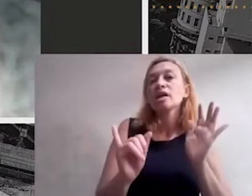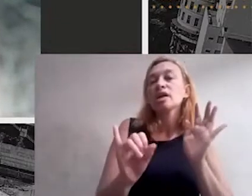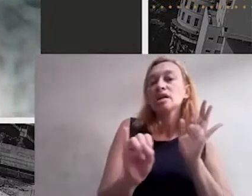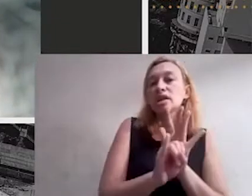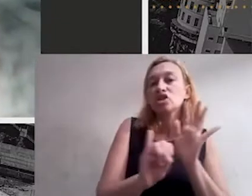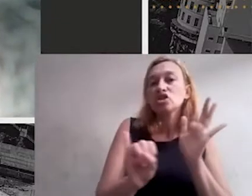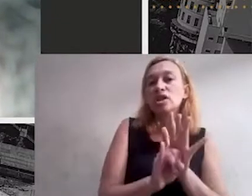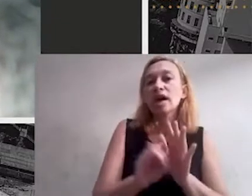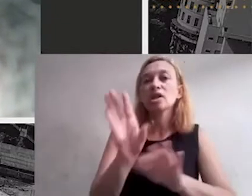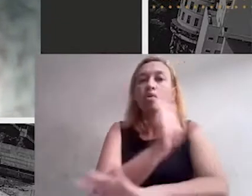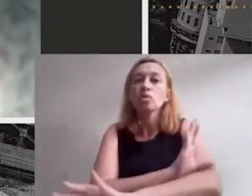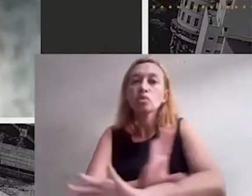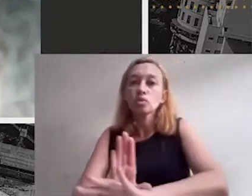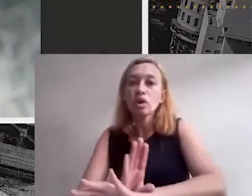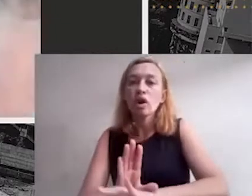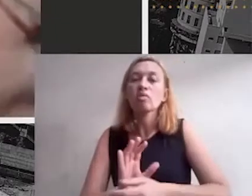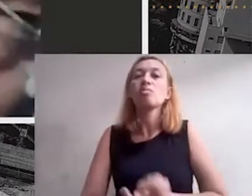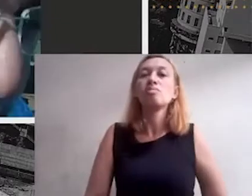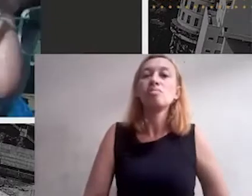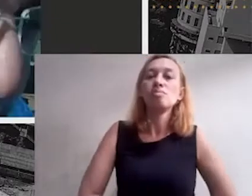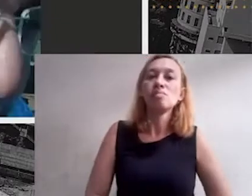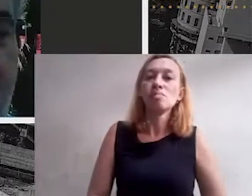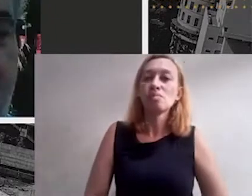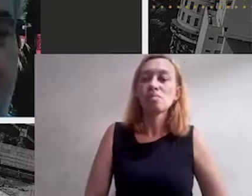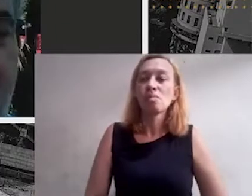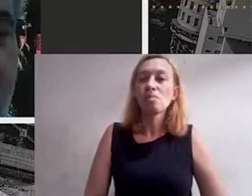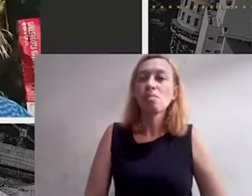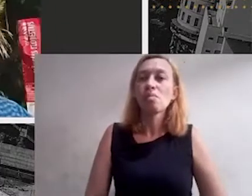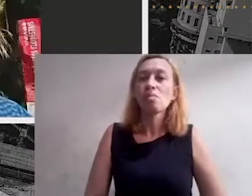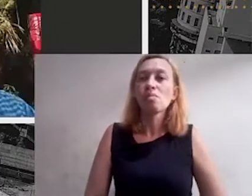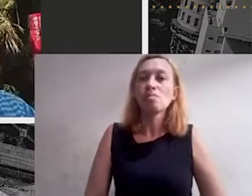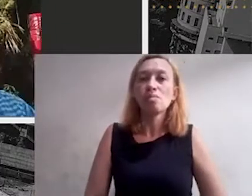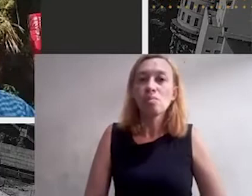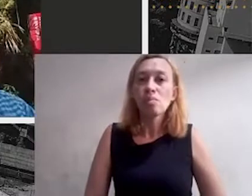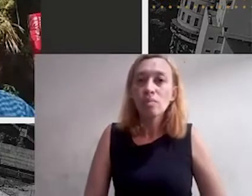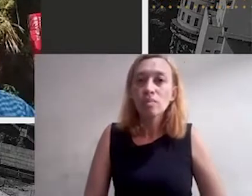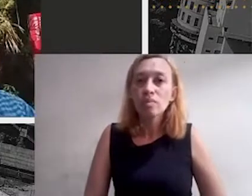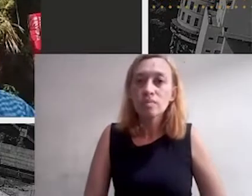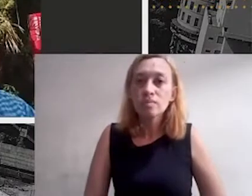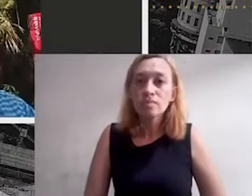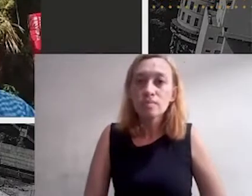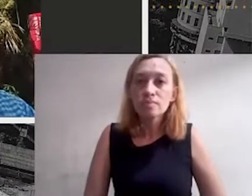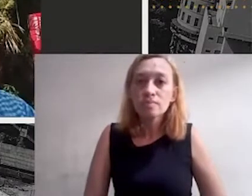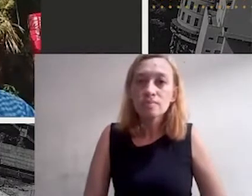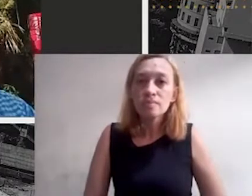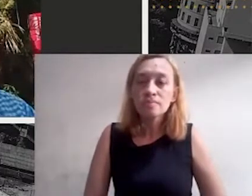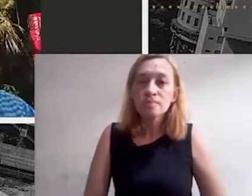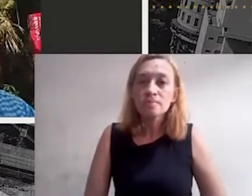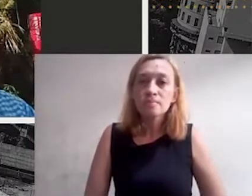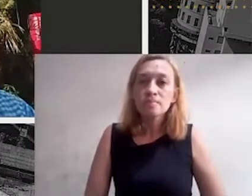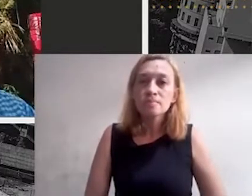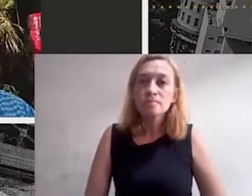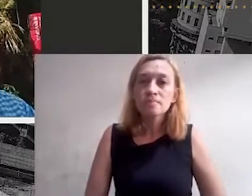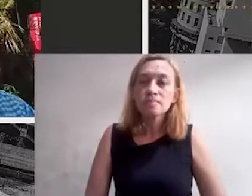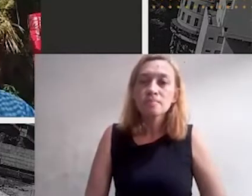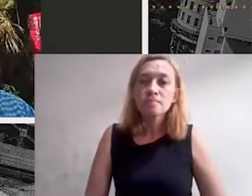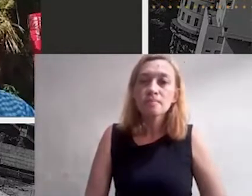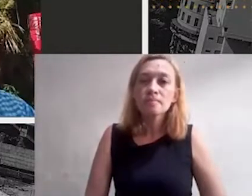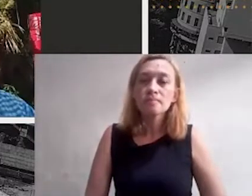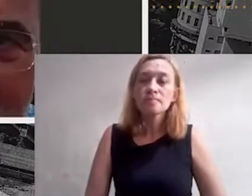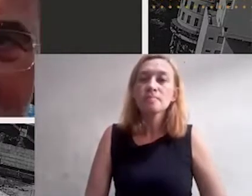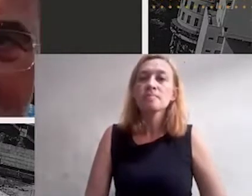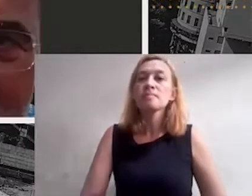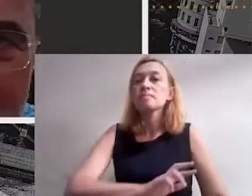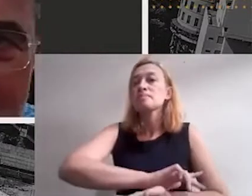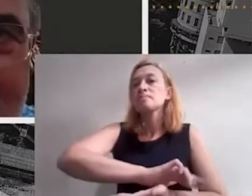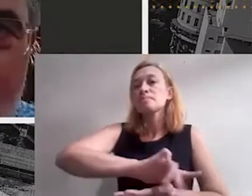não esteja levando em conta. Então, vem dessa Amazônia linda para a gente. um conjunto de temas muito legais. Primeiro,